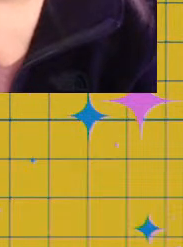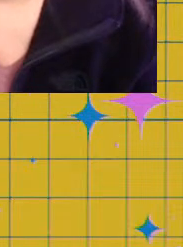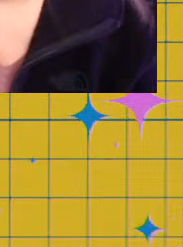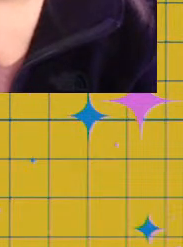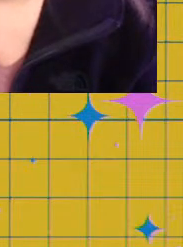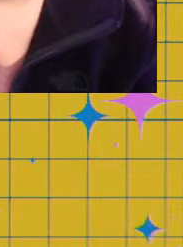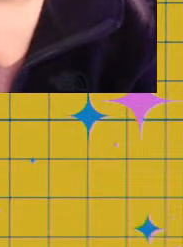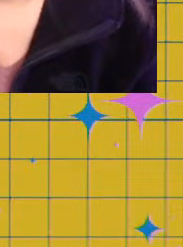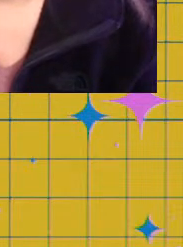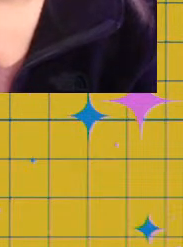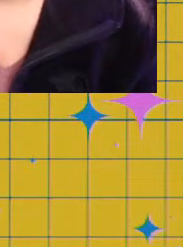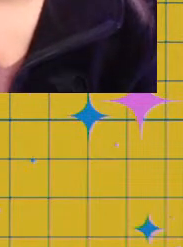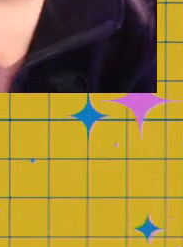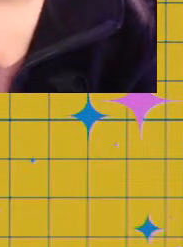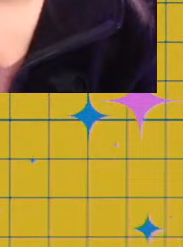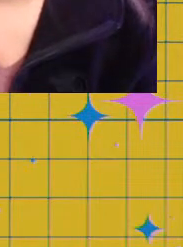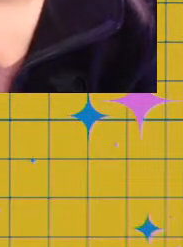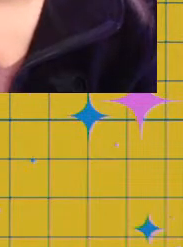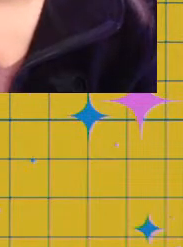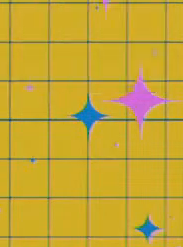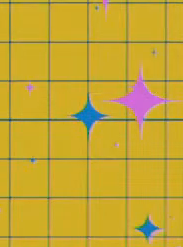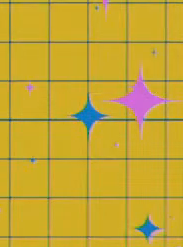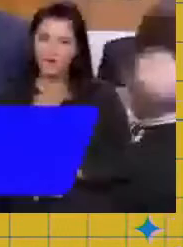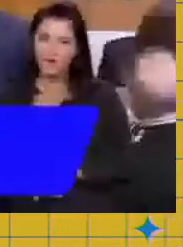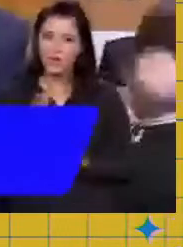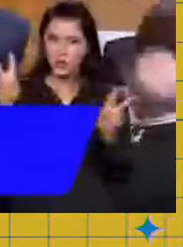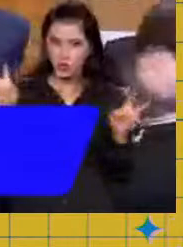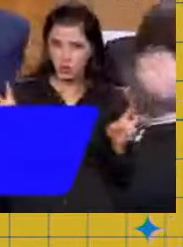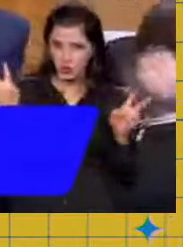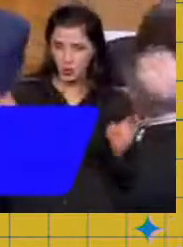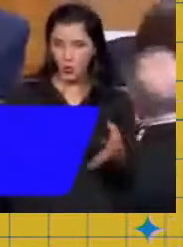esperada Não por mim você já vai entender porque já vou explicar